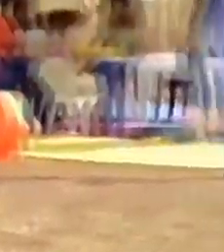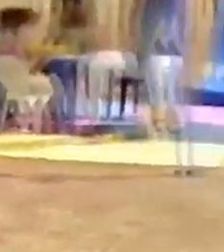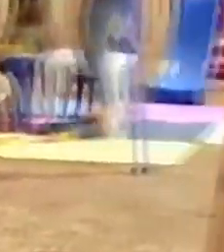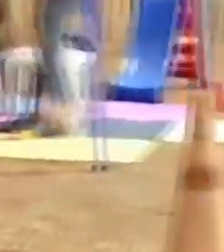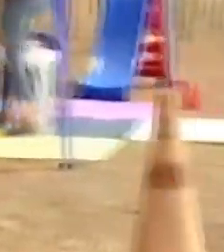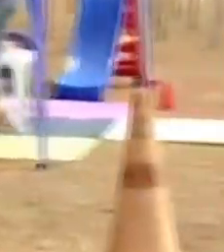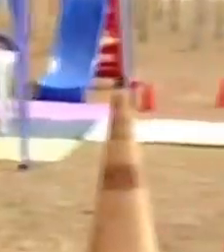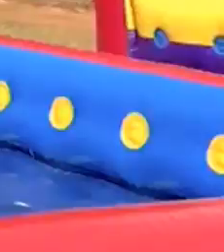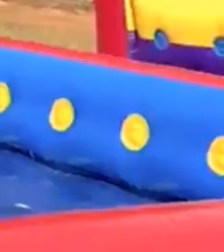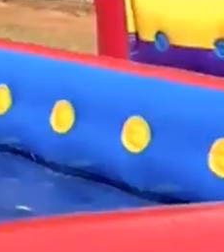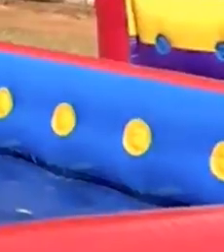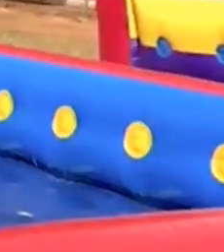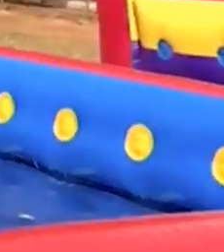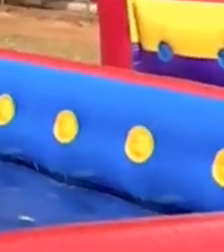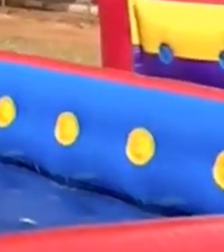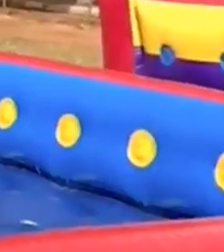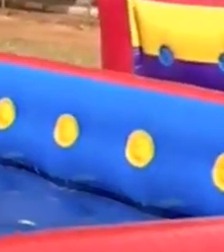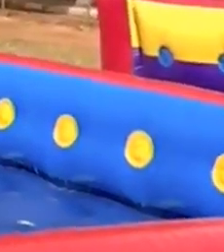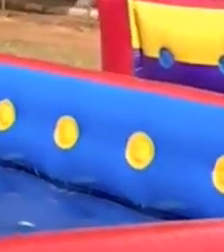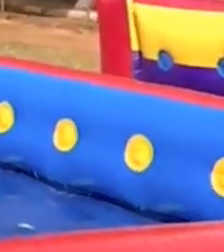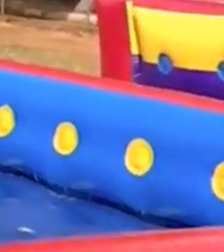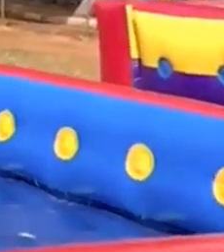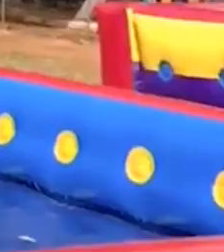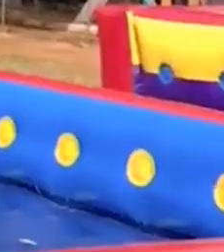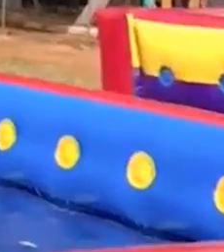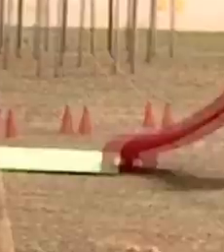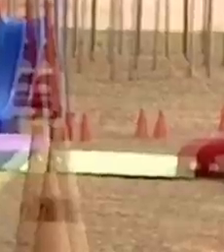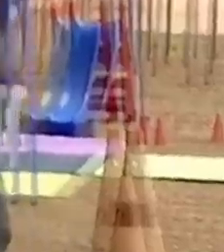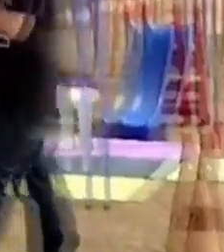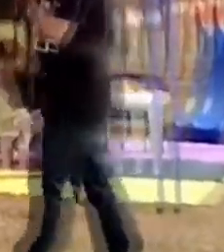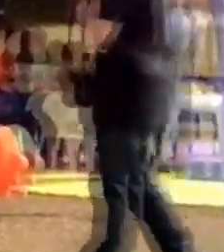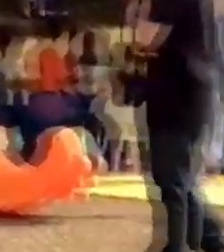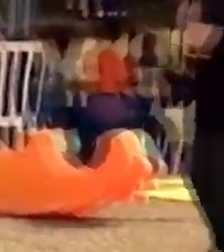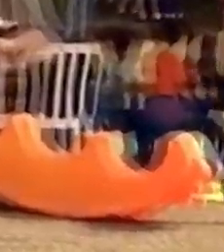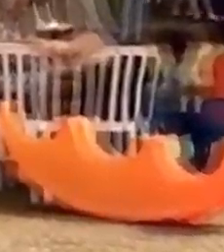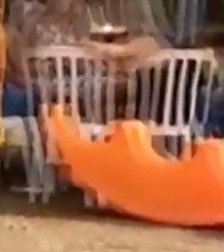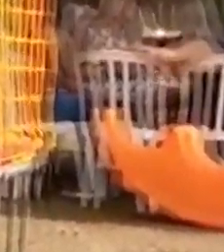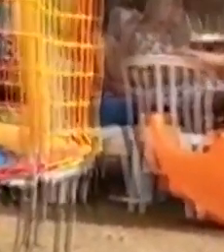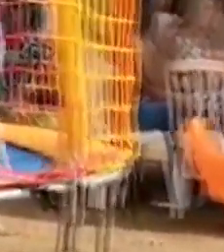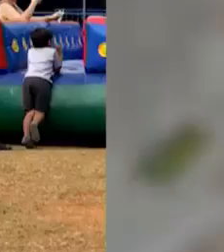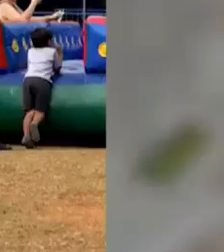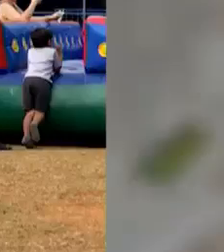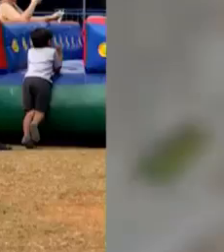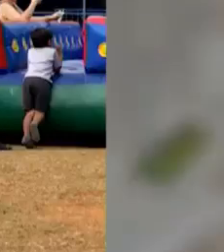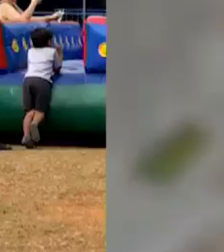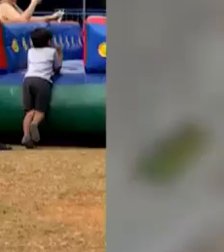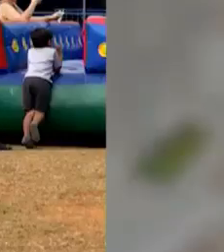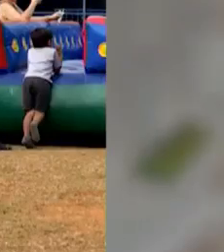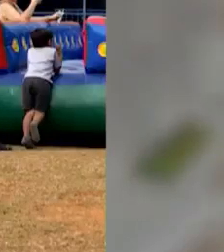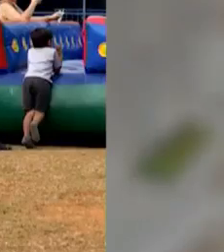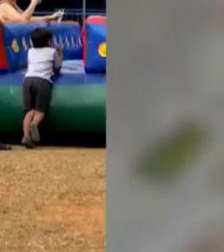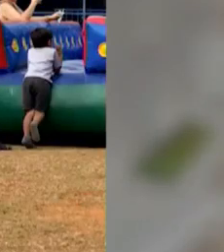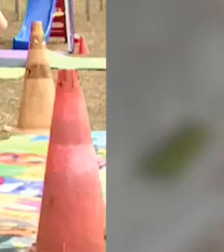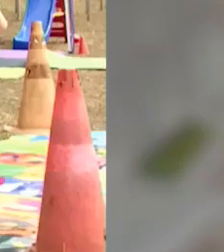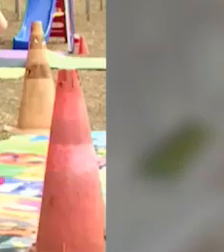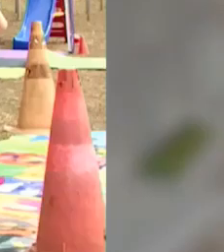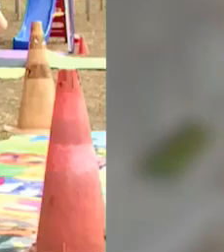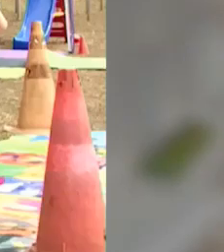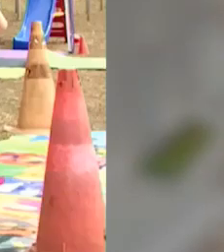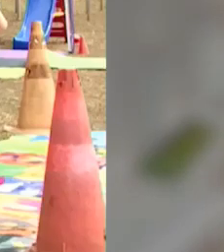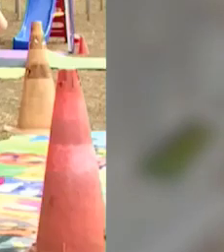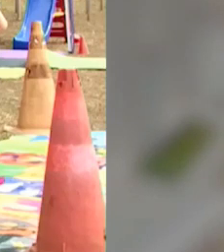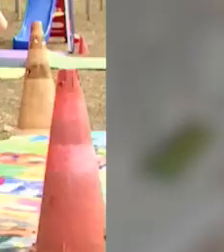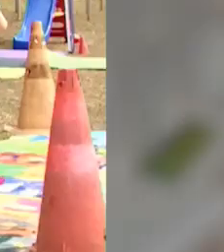foi realizado o Dia das Crianças do Crescer. O evento foi um momento abençoado